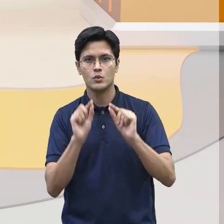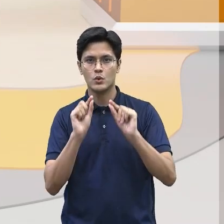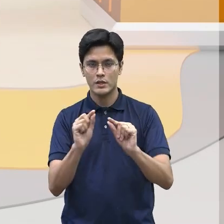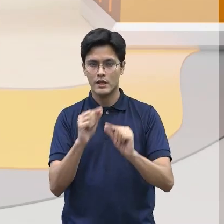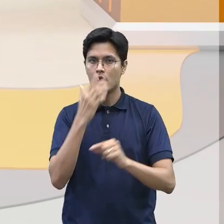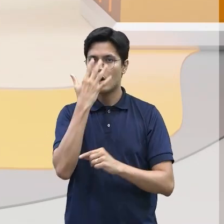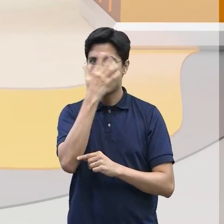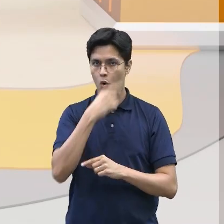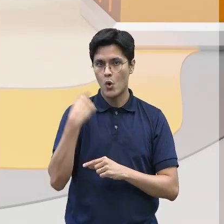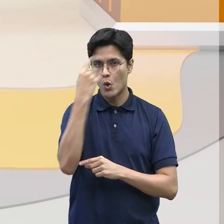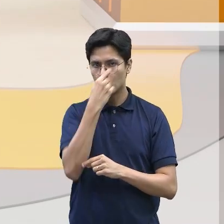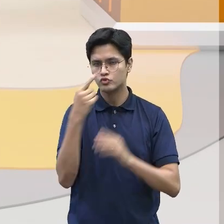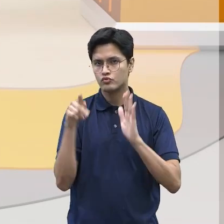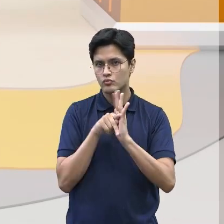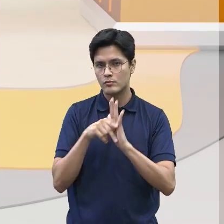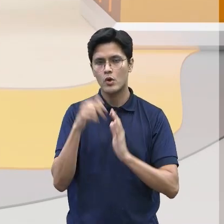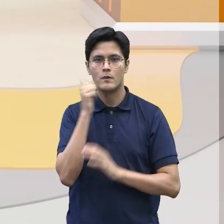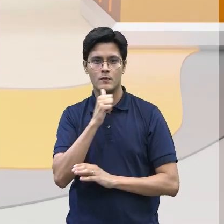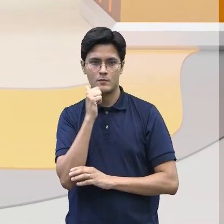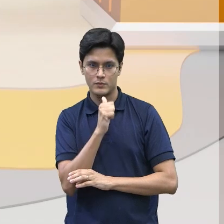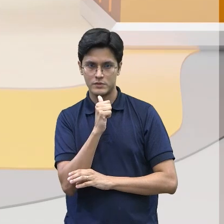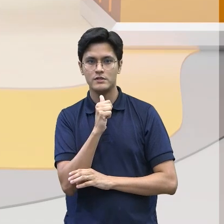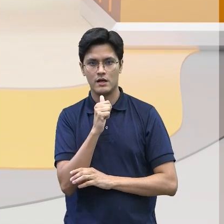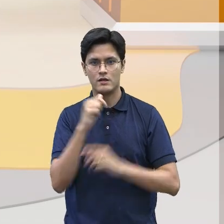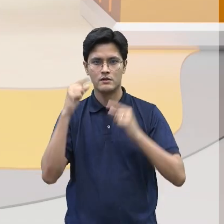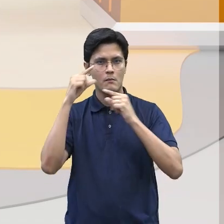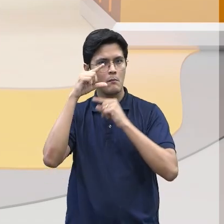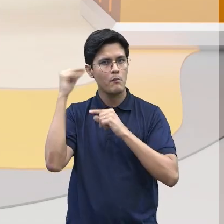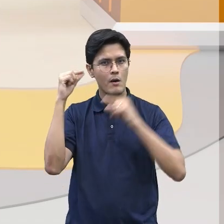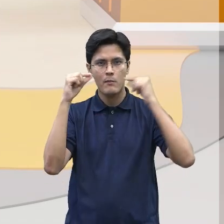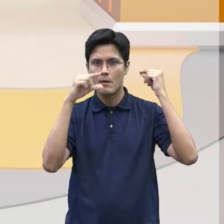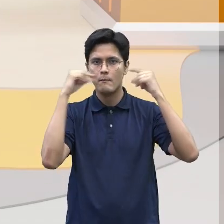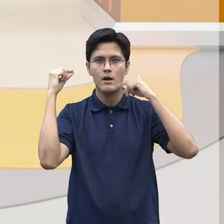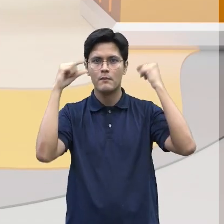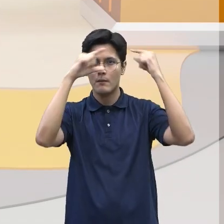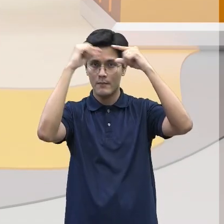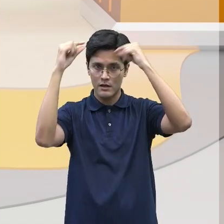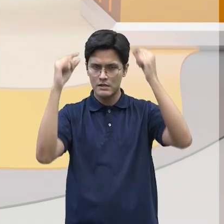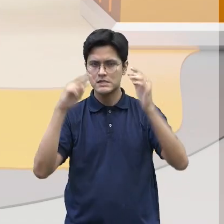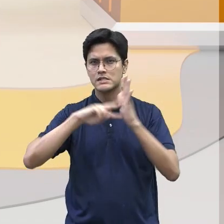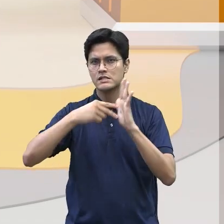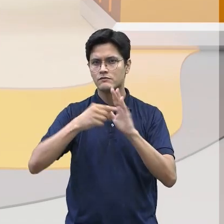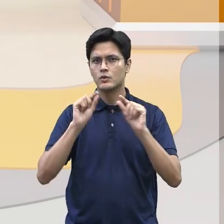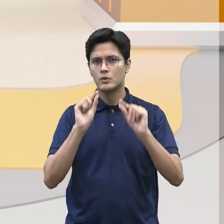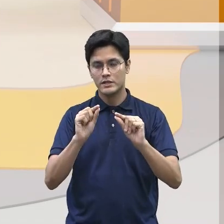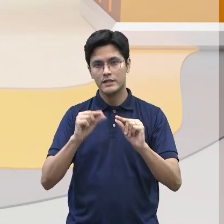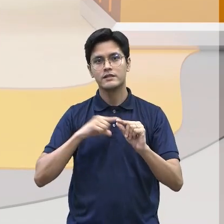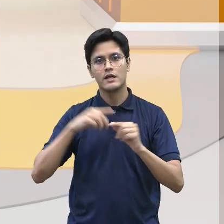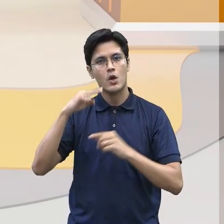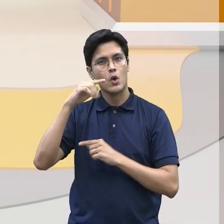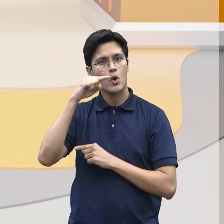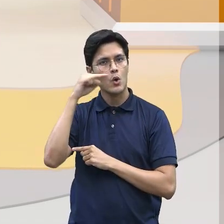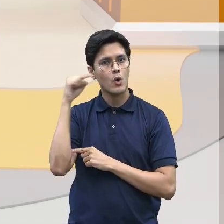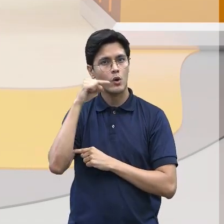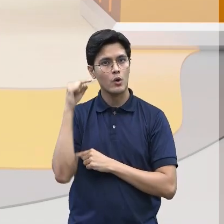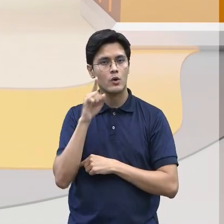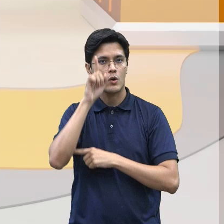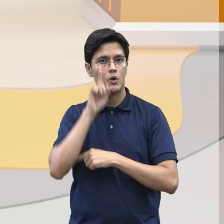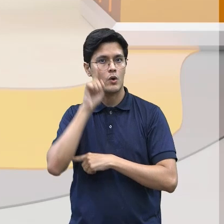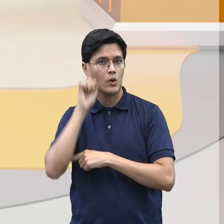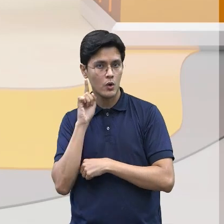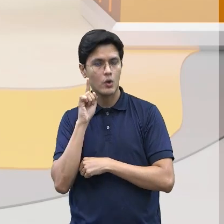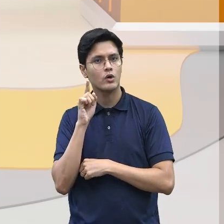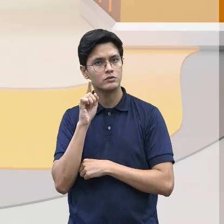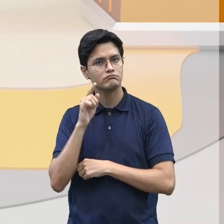com escarificações. Professor, o que são escarificações? Eram cortes que eram feitos na própria pele